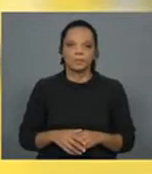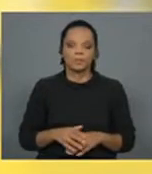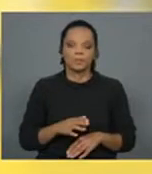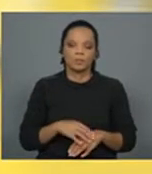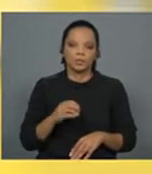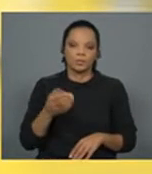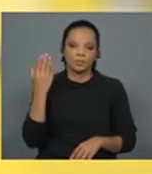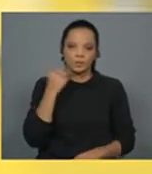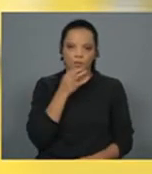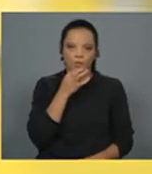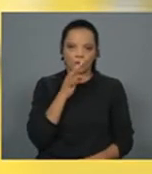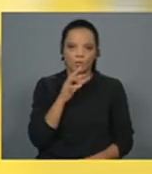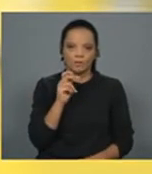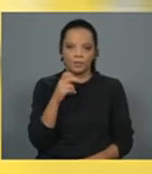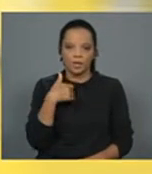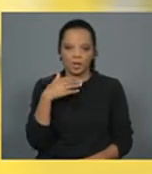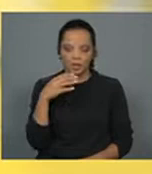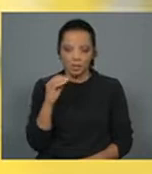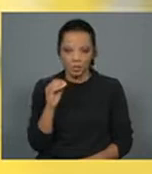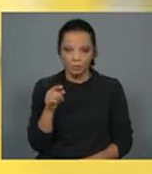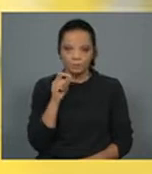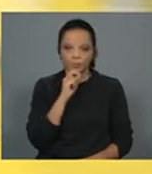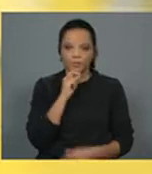o Fernando acabou de falar. Portanto, isto